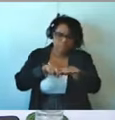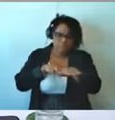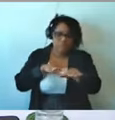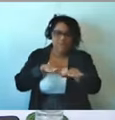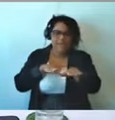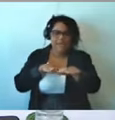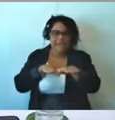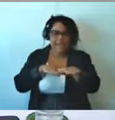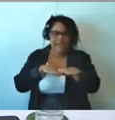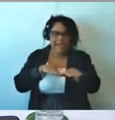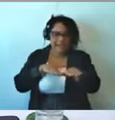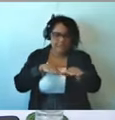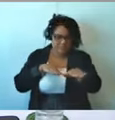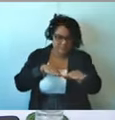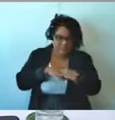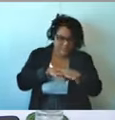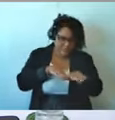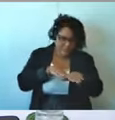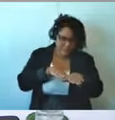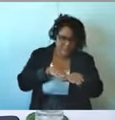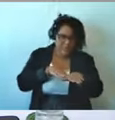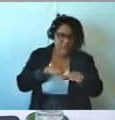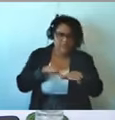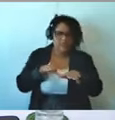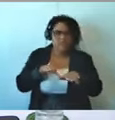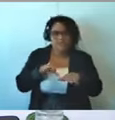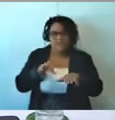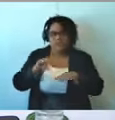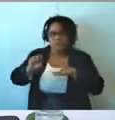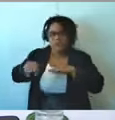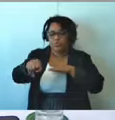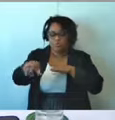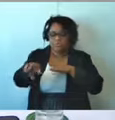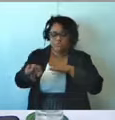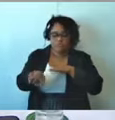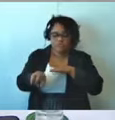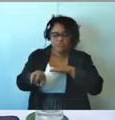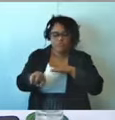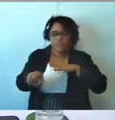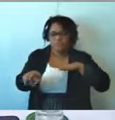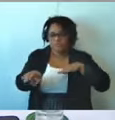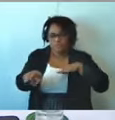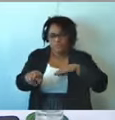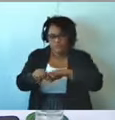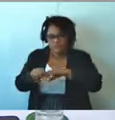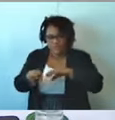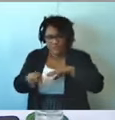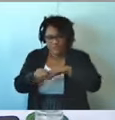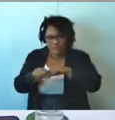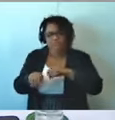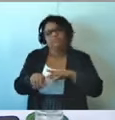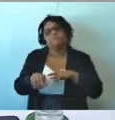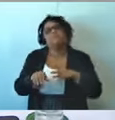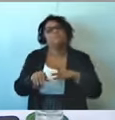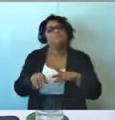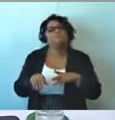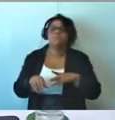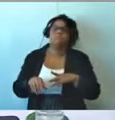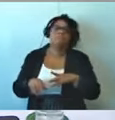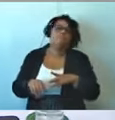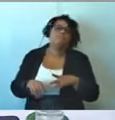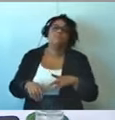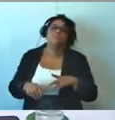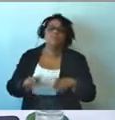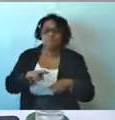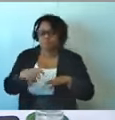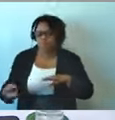no celular. Enquanto motociclista, se ele está parado ali, a chance dele acontecer, e é justamente isso, né? Qualquer queda ali de moto, a